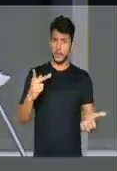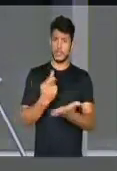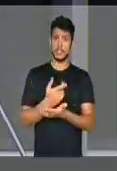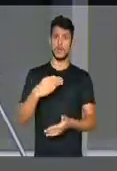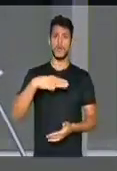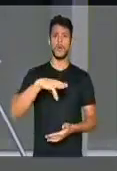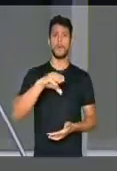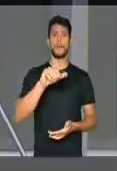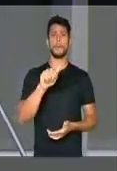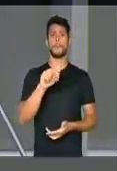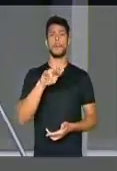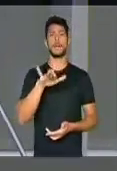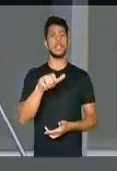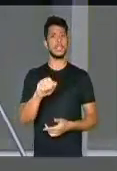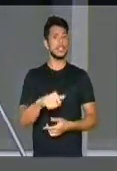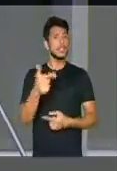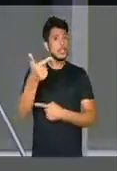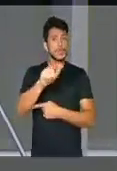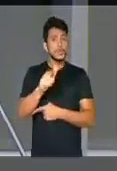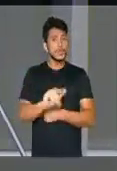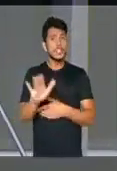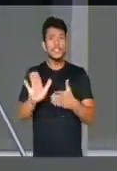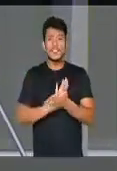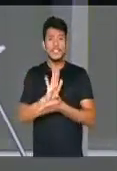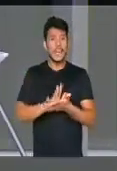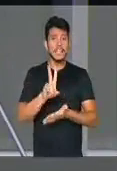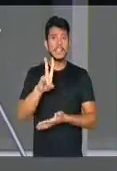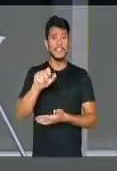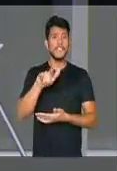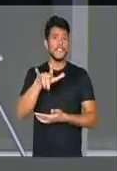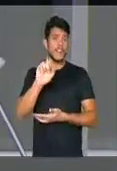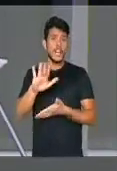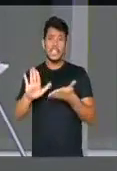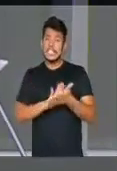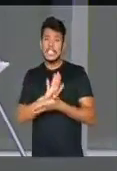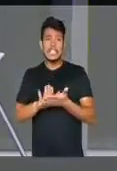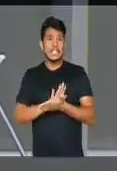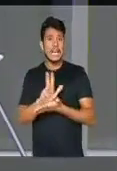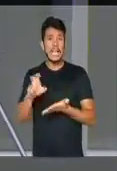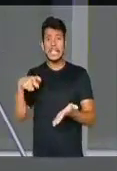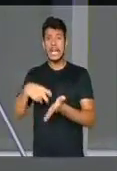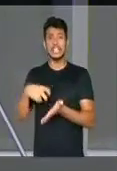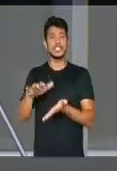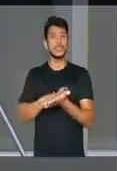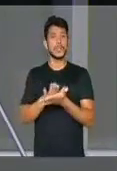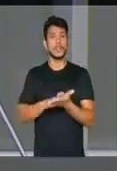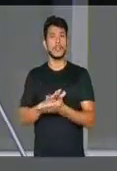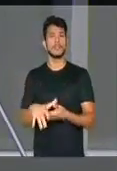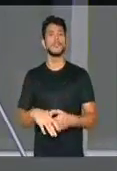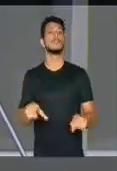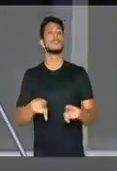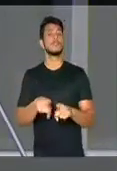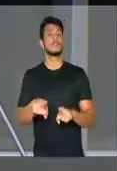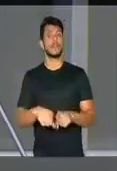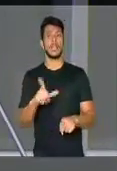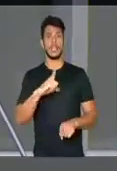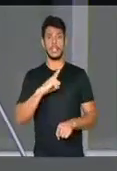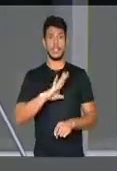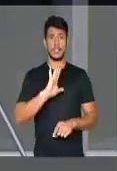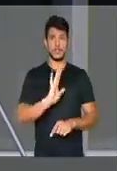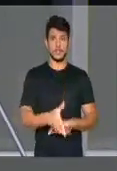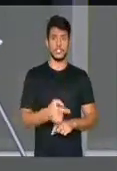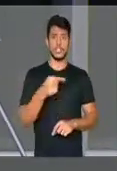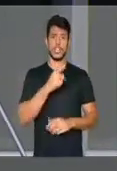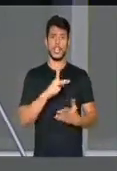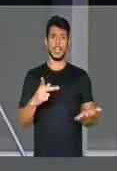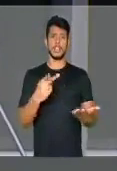teve nenhuma punição à Vale até hoje. O massacre de 9 trabalhadores rurais no município